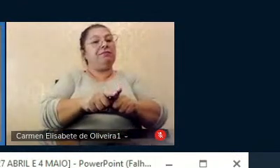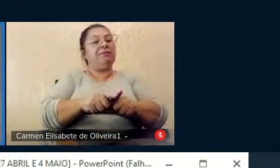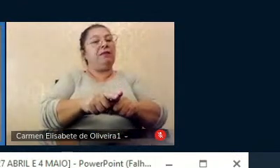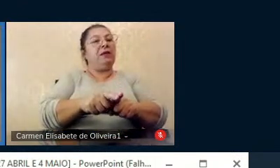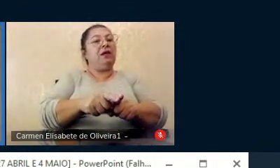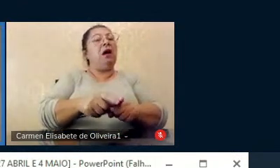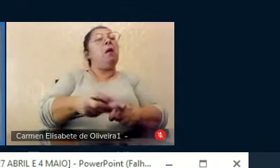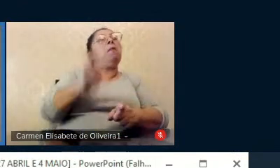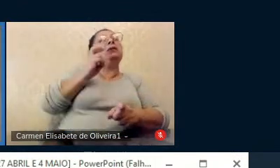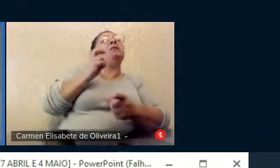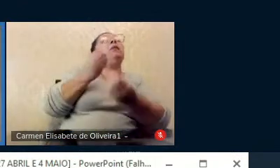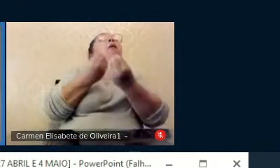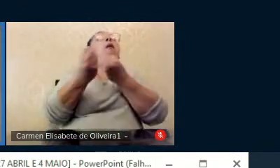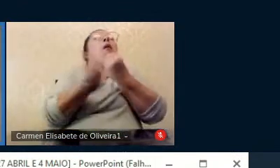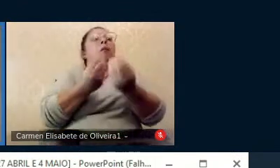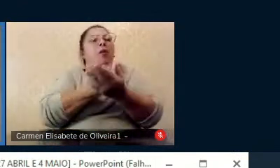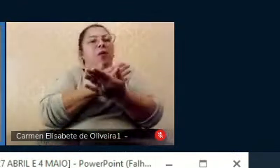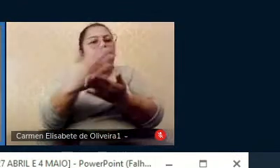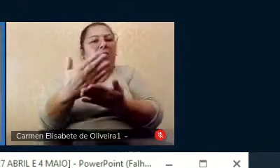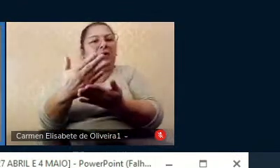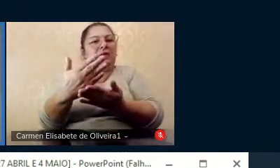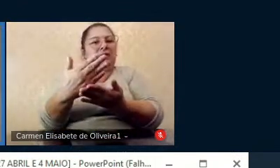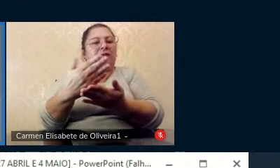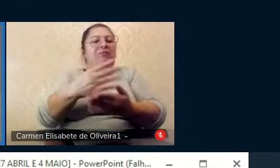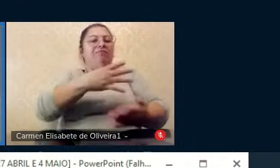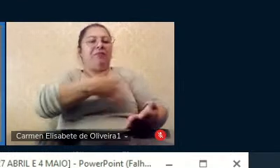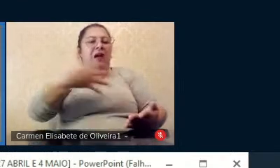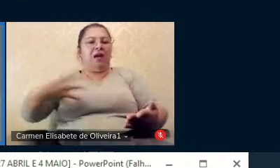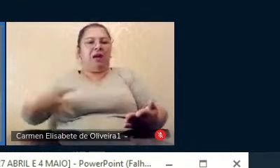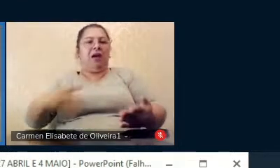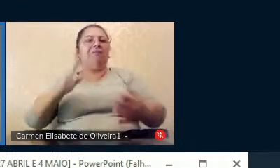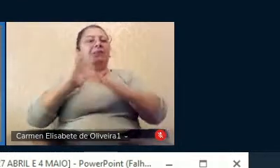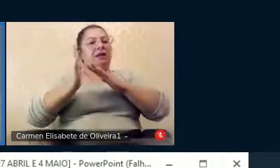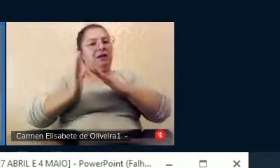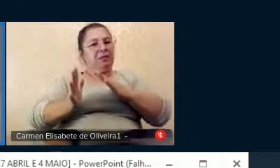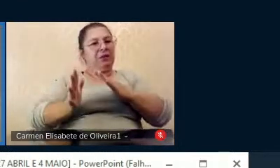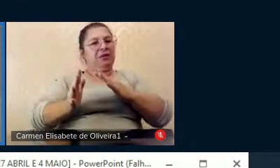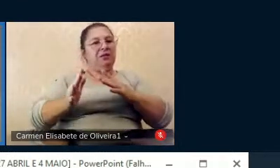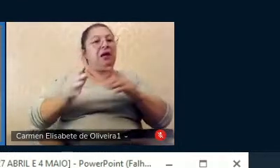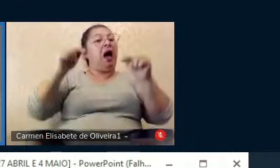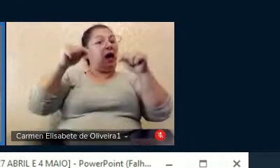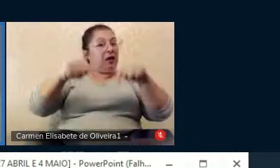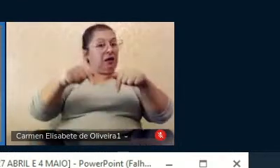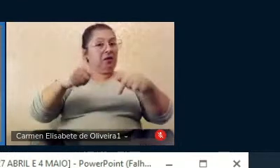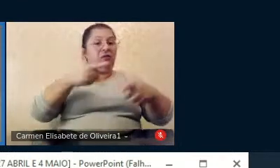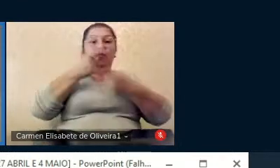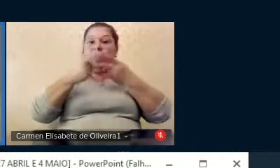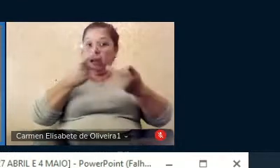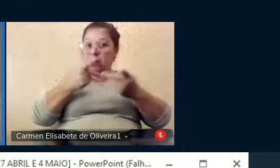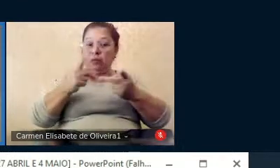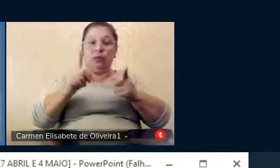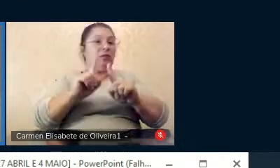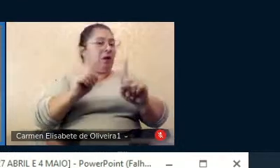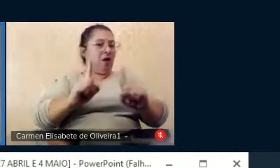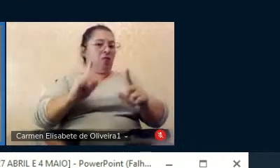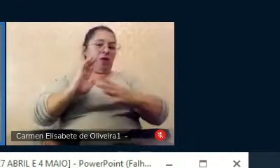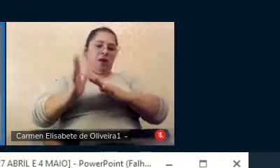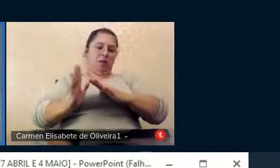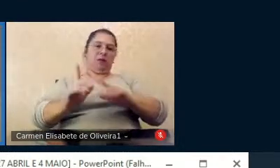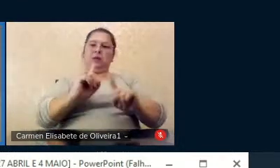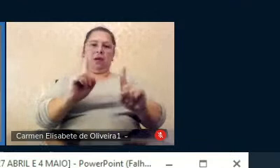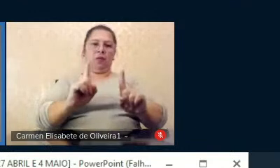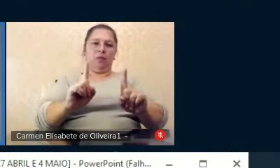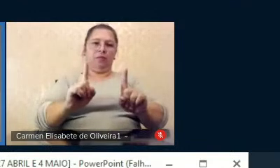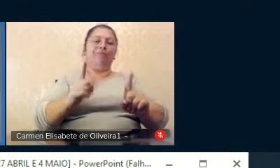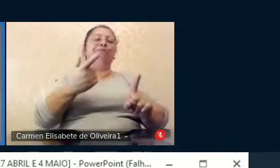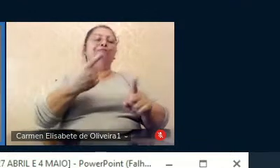as características dos haikais em língua de sinais. Aqui eu não estou falando exatamente dos haikais em Libras, porque como eu falei para